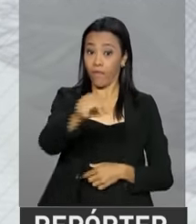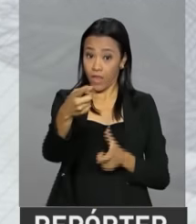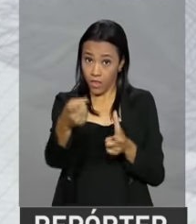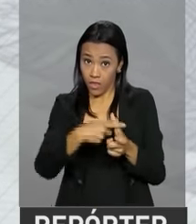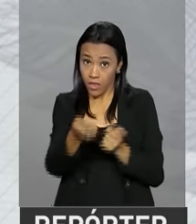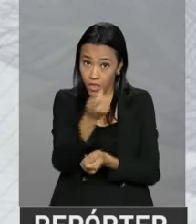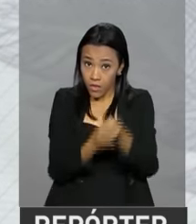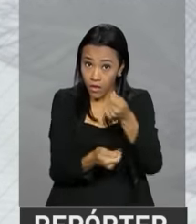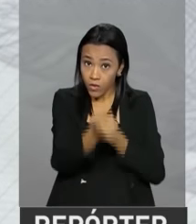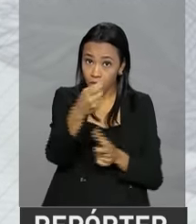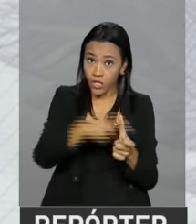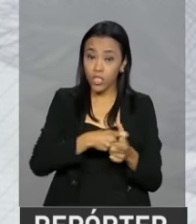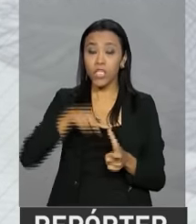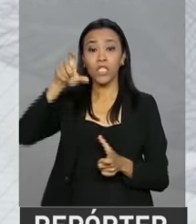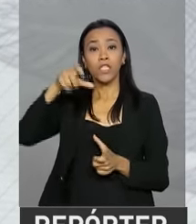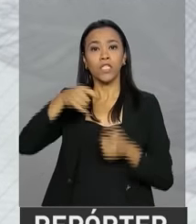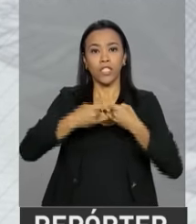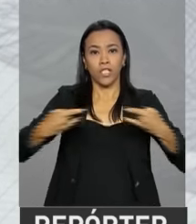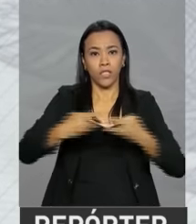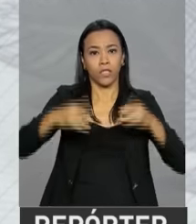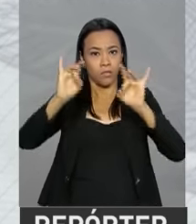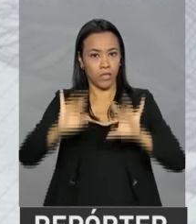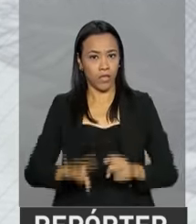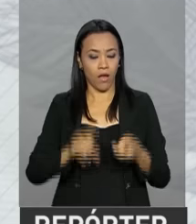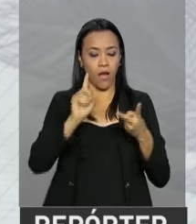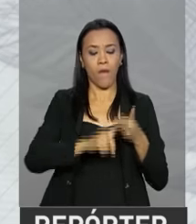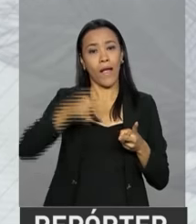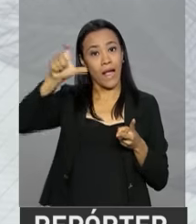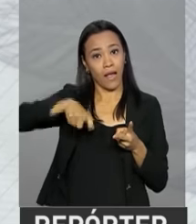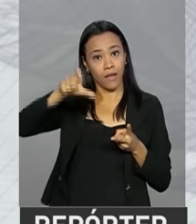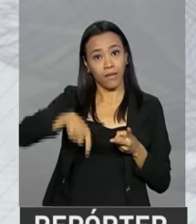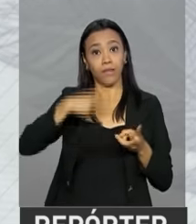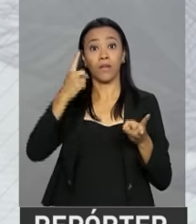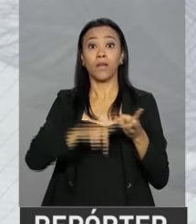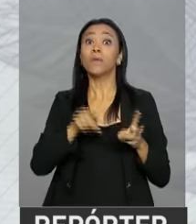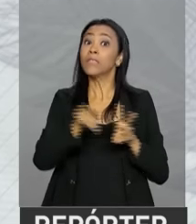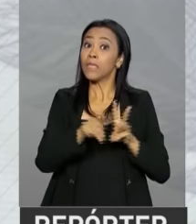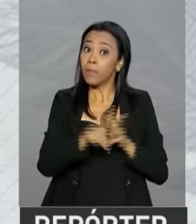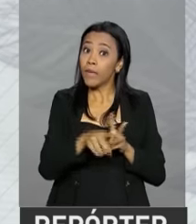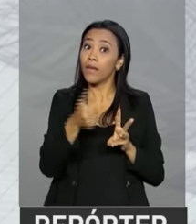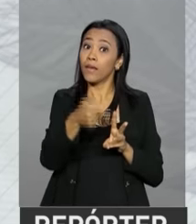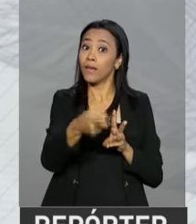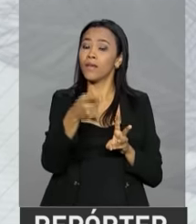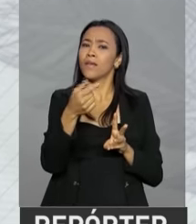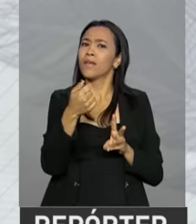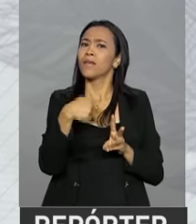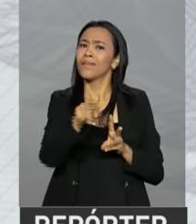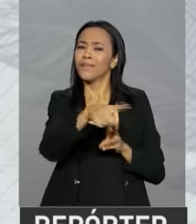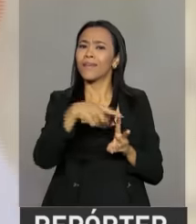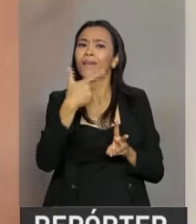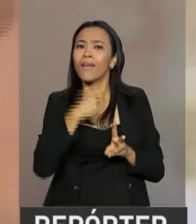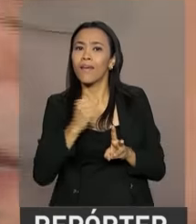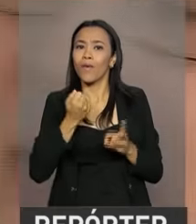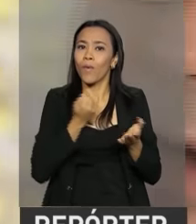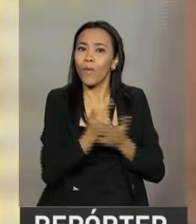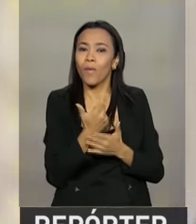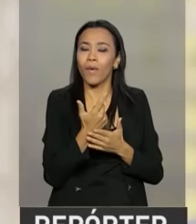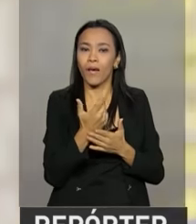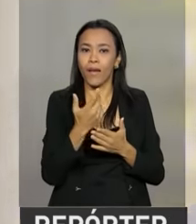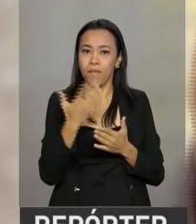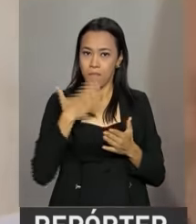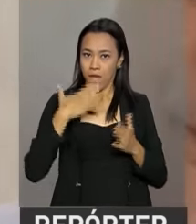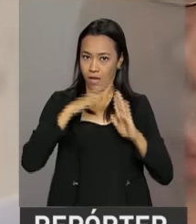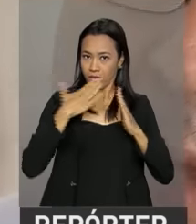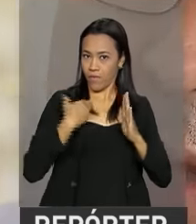pessoa física de cheque especial cartão de crédito empréstimo pessoal e de imóveis inclusive do Minha Casa Minha Vida para o professor de